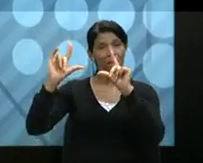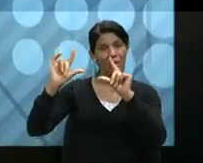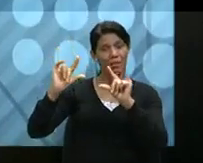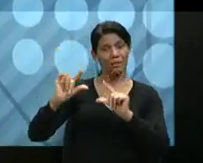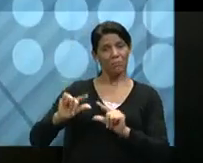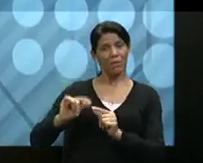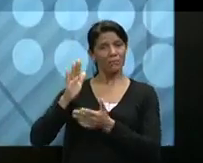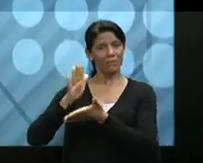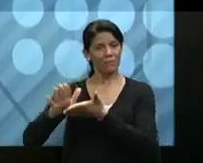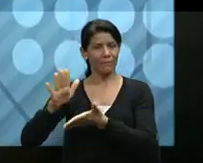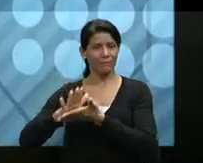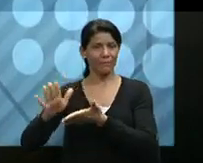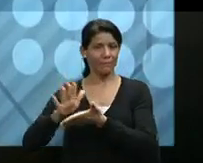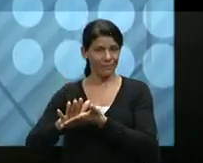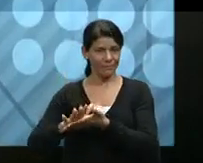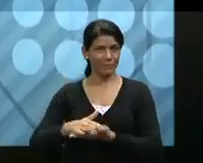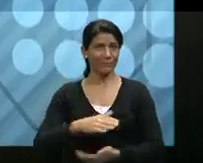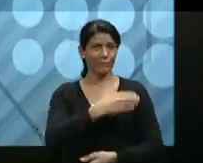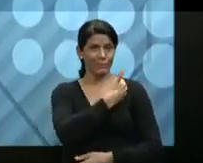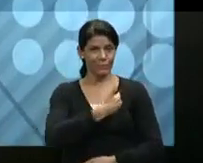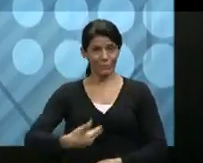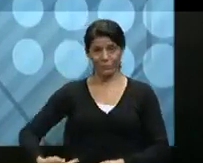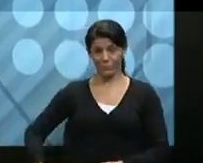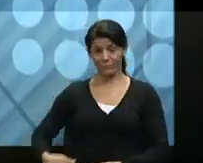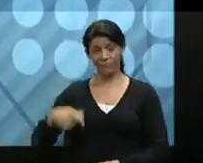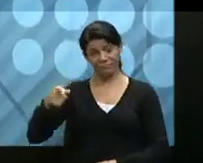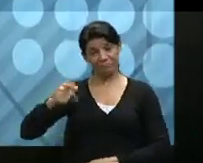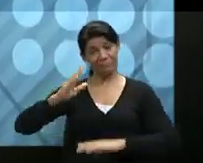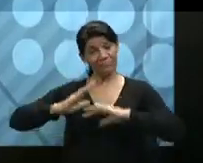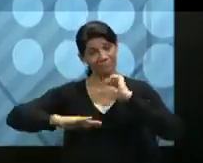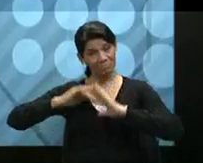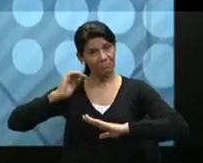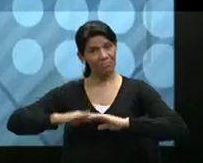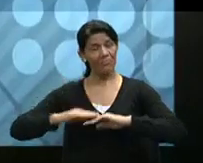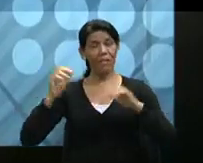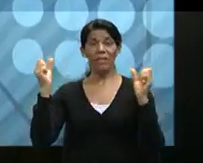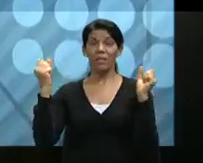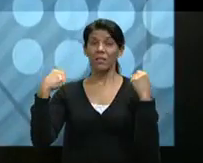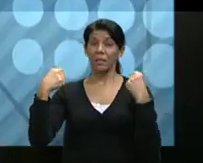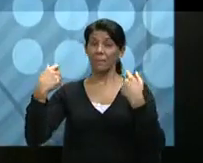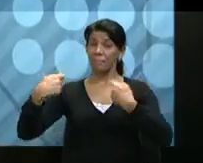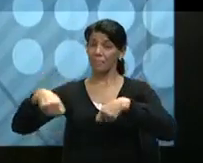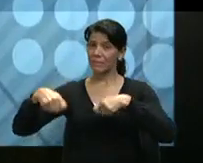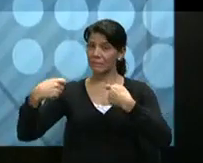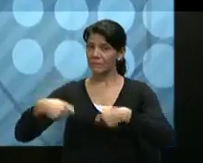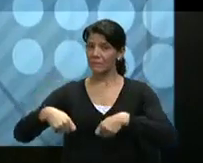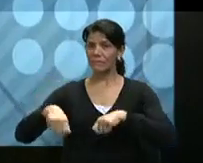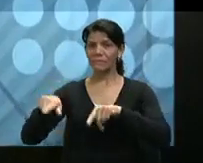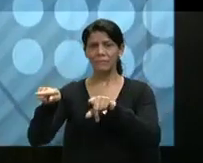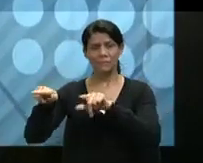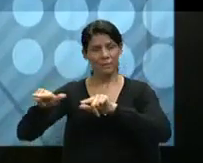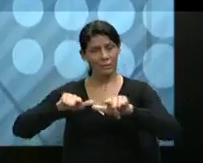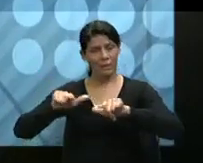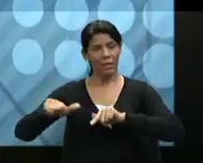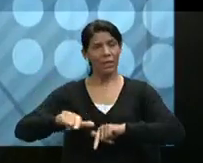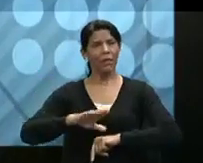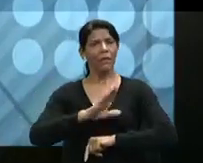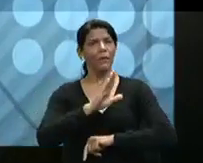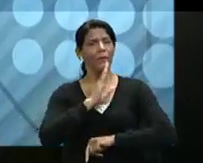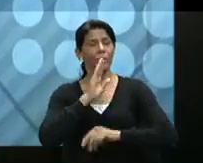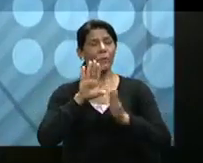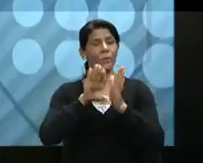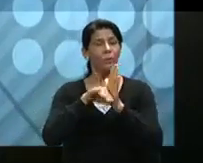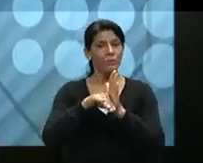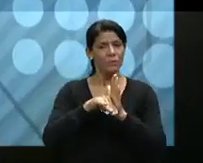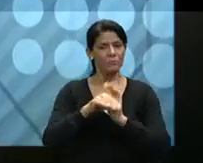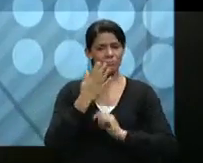aos cofres públicos. E assim, os profissionais em educação física deverão trabalhar numa formação de conhecimentos e conceitos, desde a